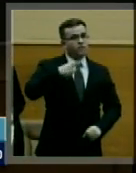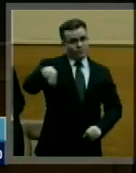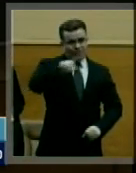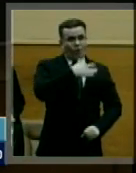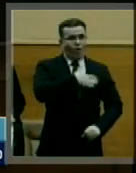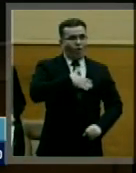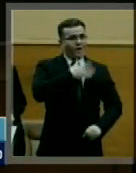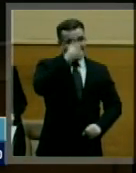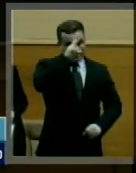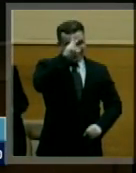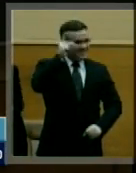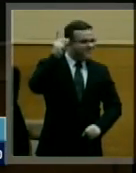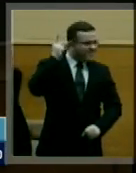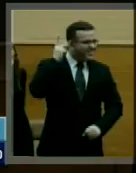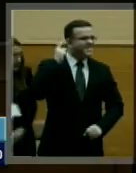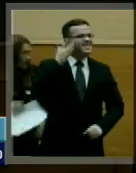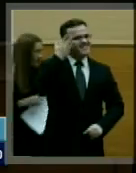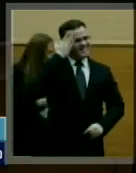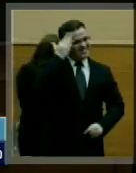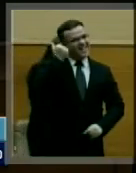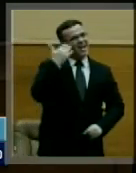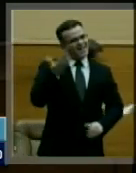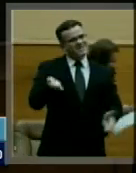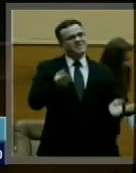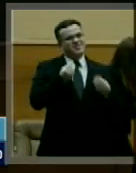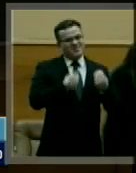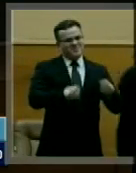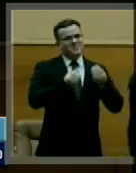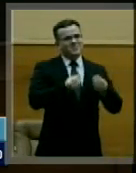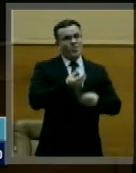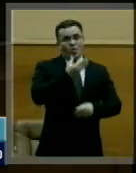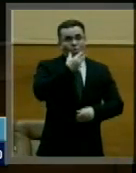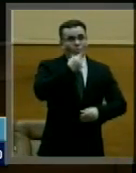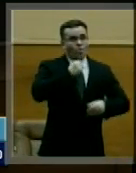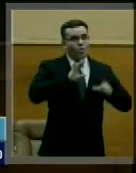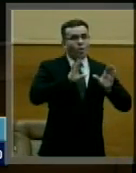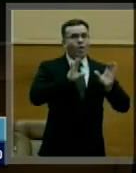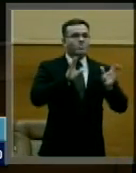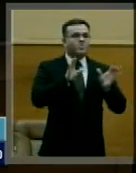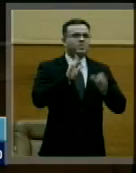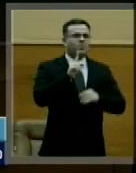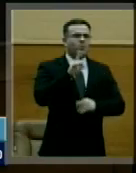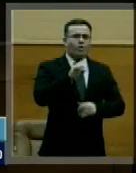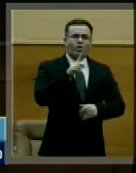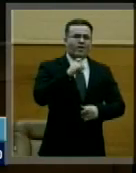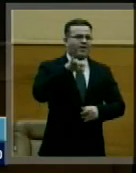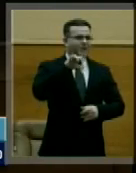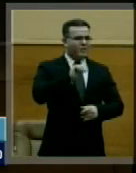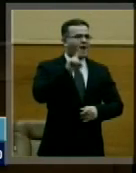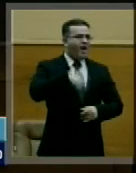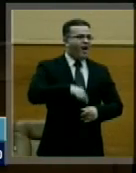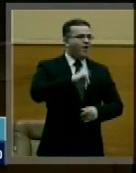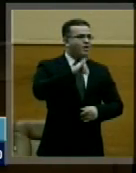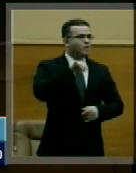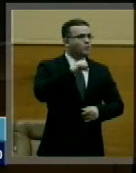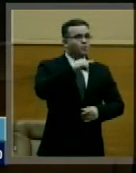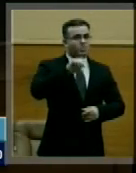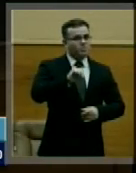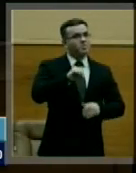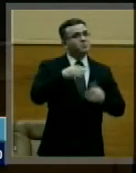futebol relembra, era um time que tinha Zé Luiz o goleiro, a Joãozinho da Mangueira na ponta esquerda. E naquele ano, além de